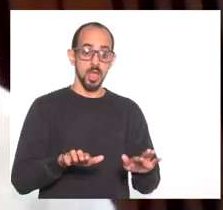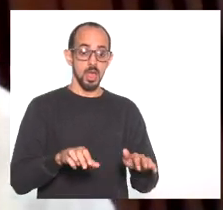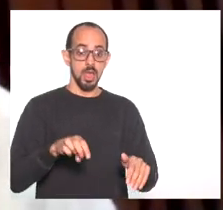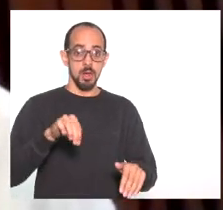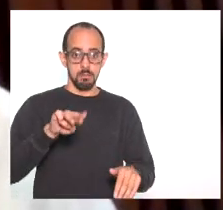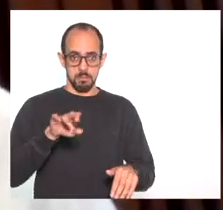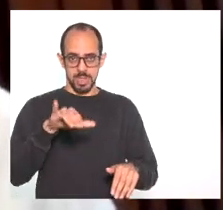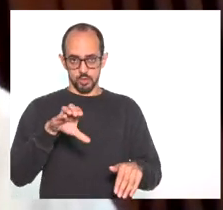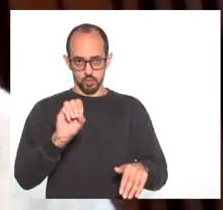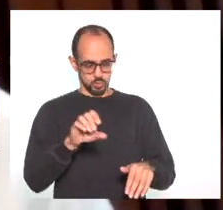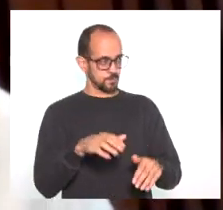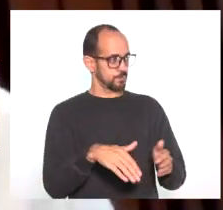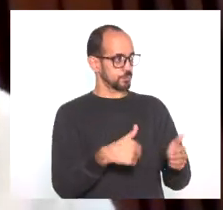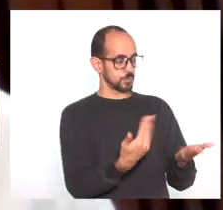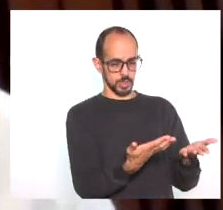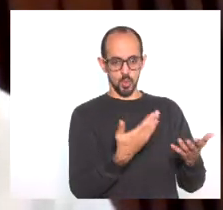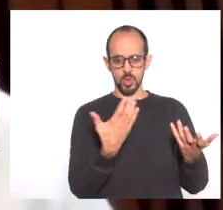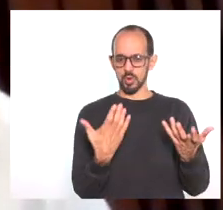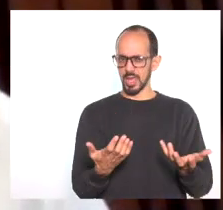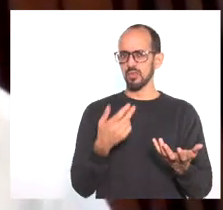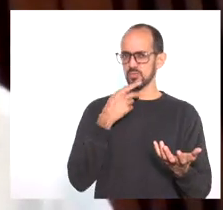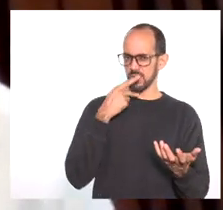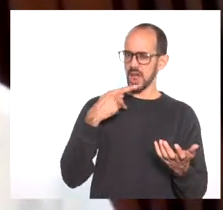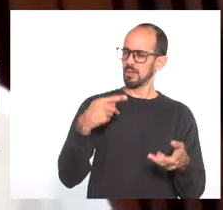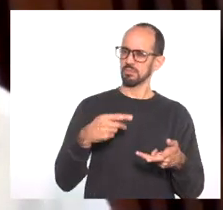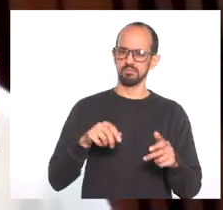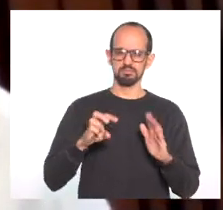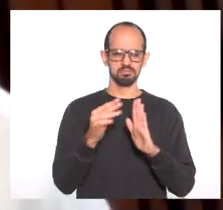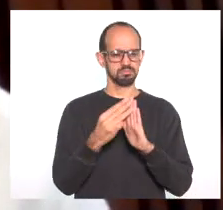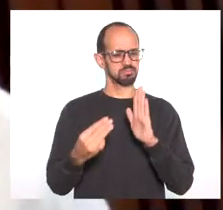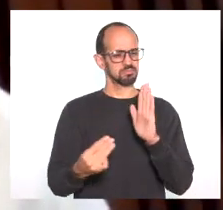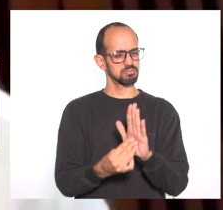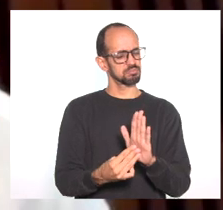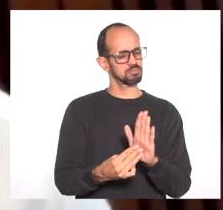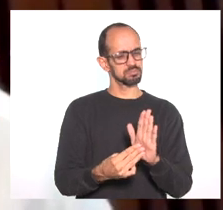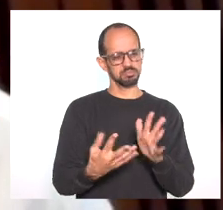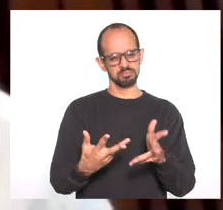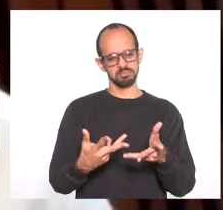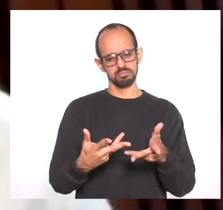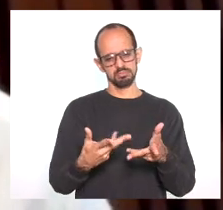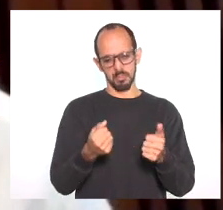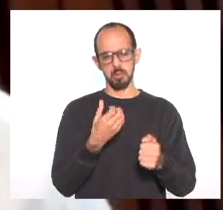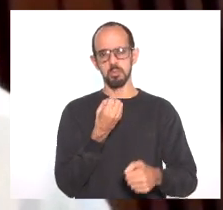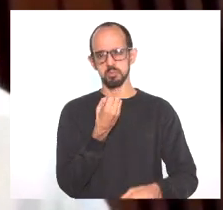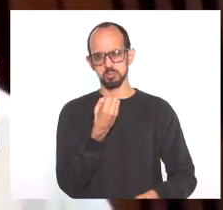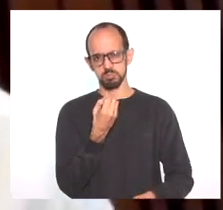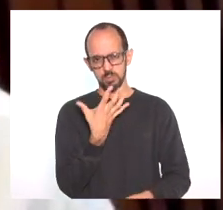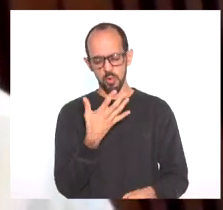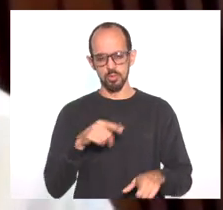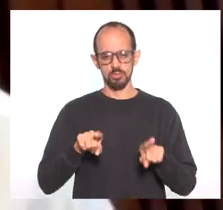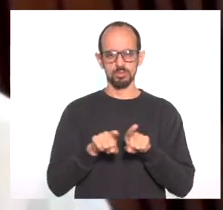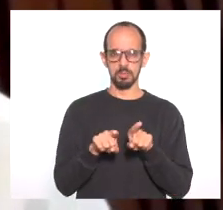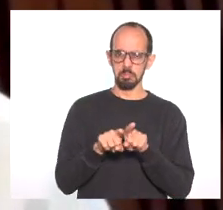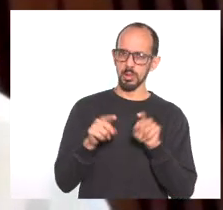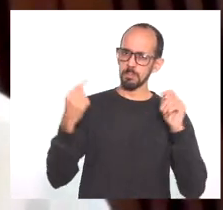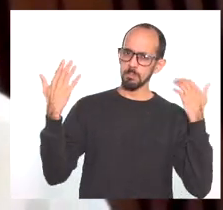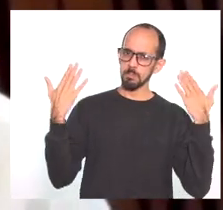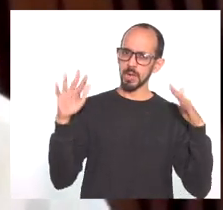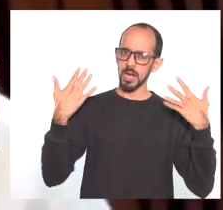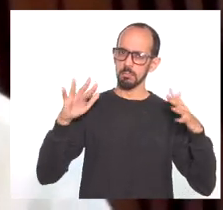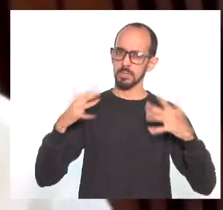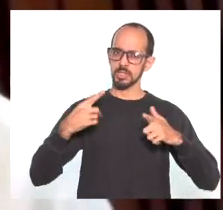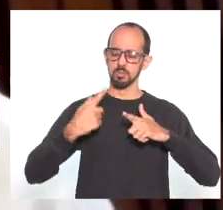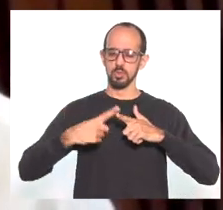fazer um elogio na metodologia, ia citar a importância, ia parabenizar a Vossa Excelência, porque